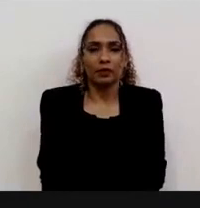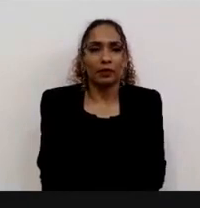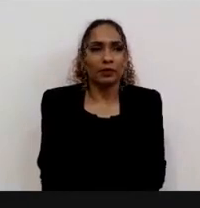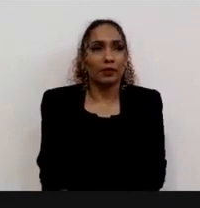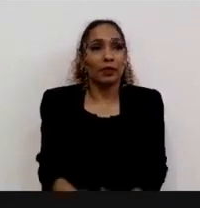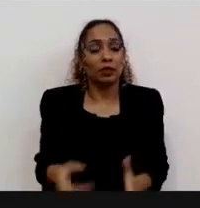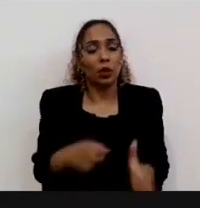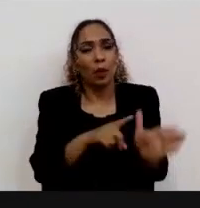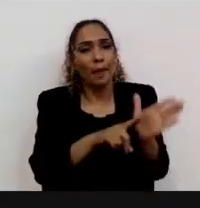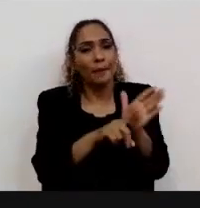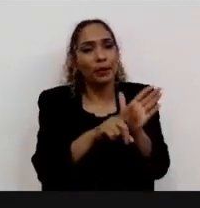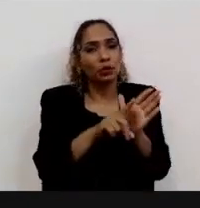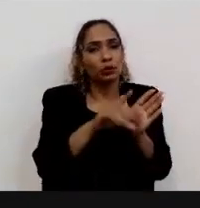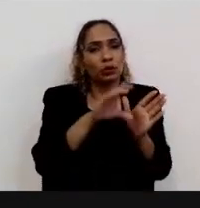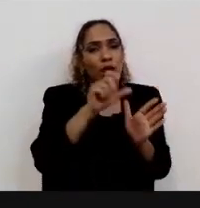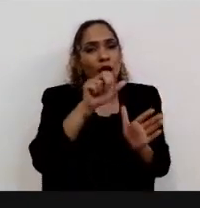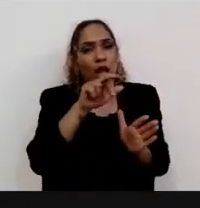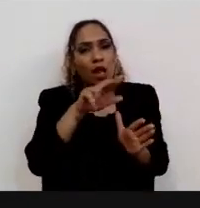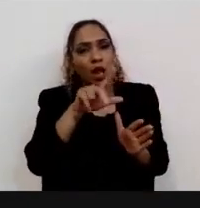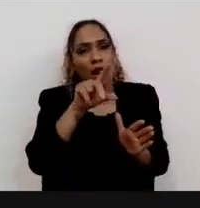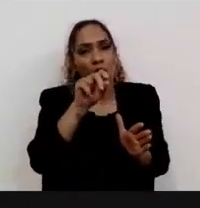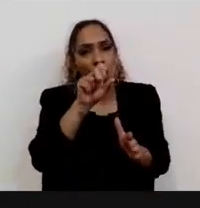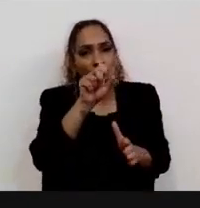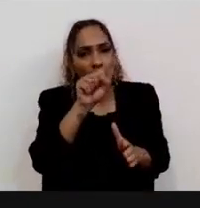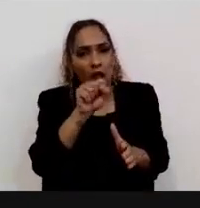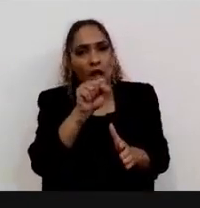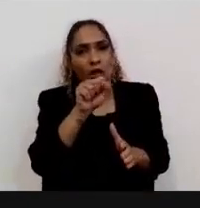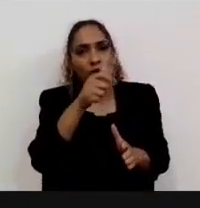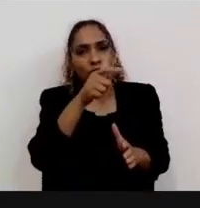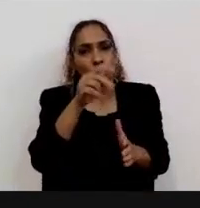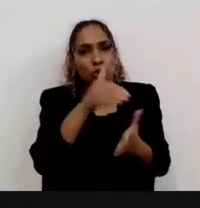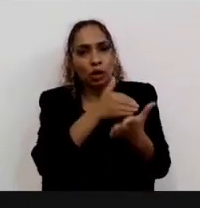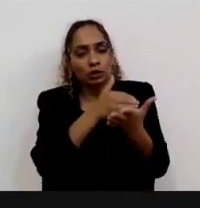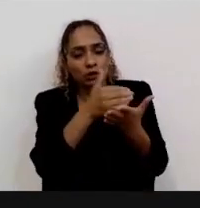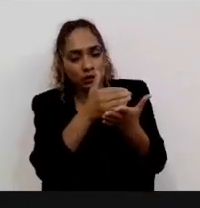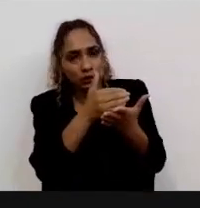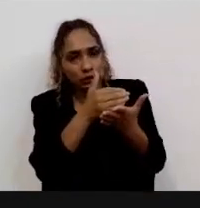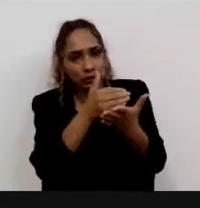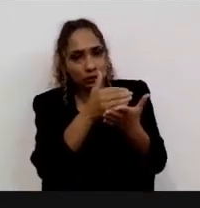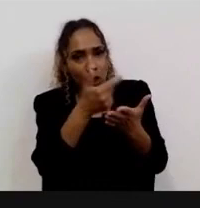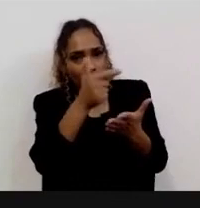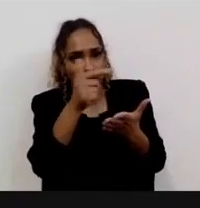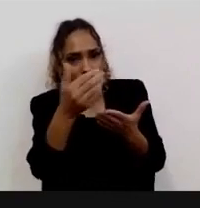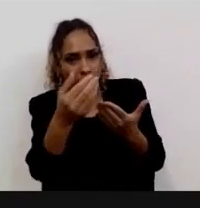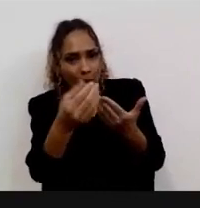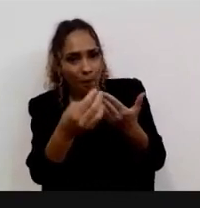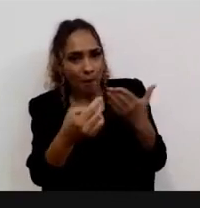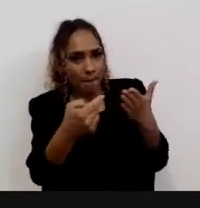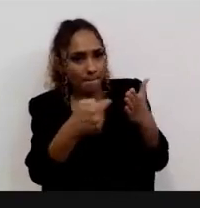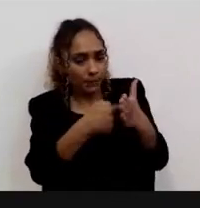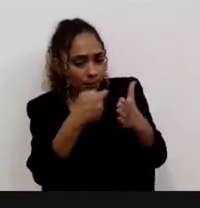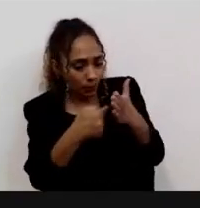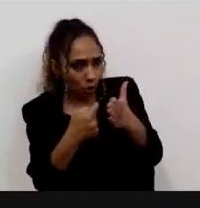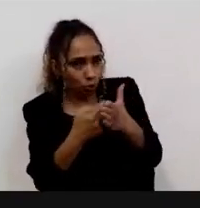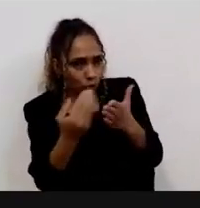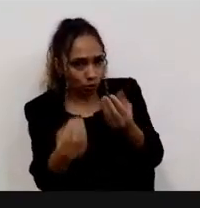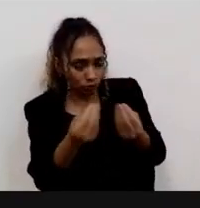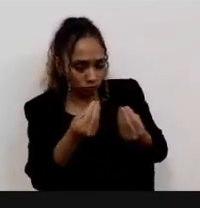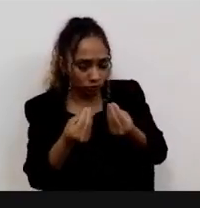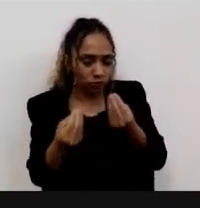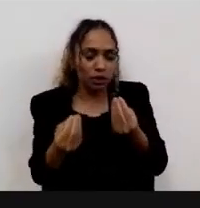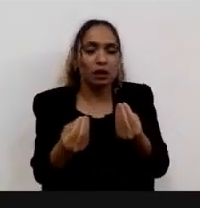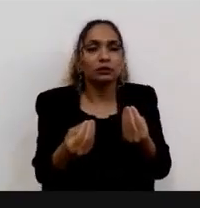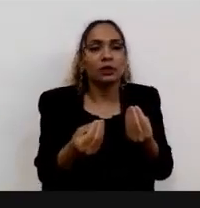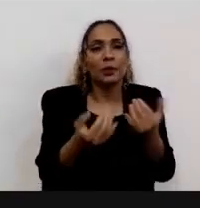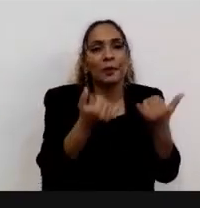Eu quero fazer uma pergunta para o Carlos e daí passo as perguntas que começaram a chegar. Bom, Carlos, a minha pergunta para você